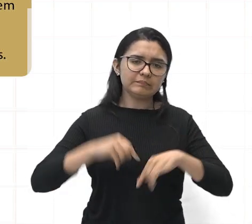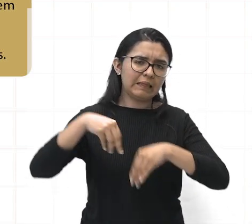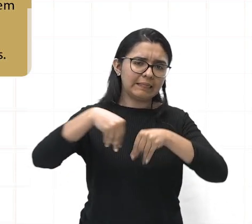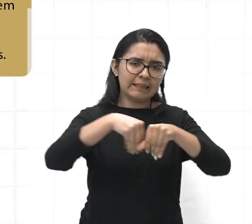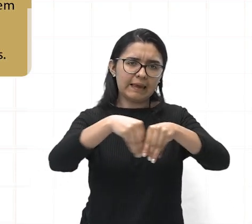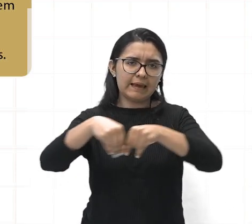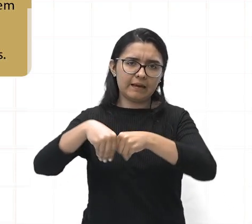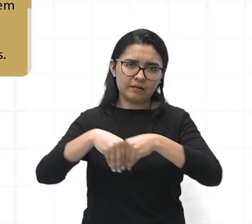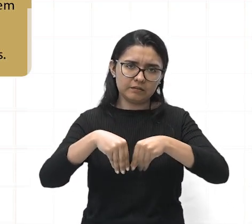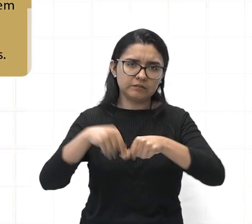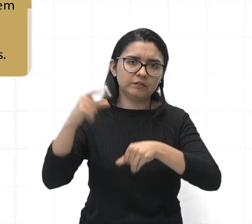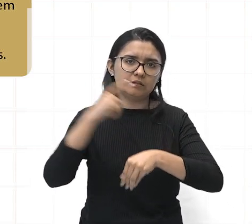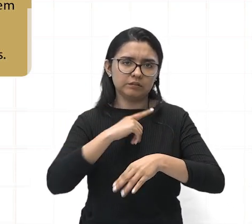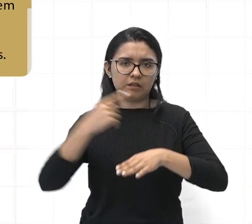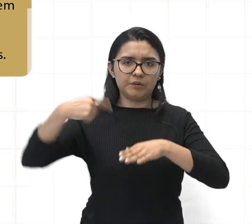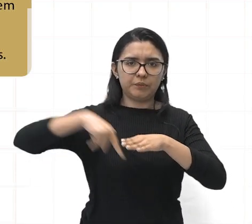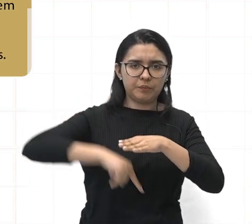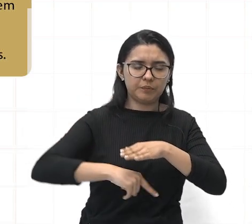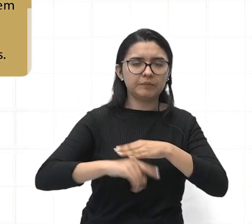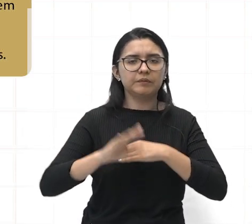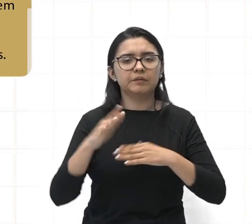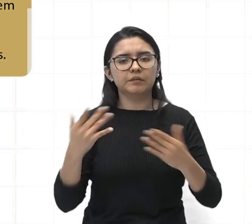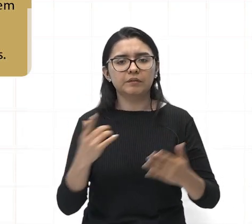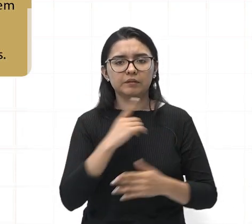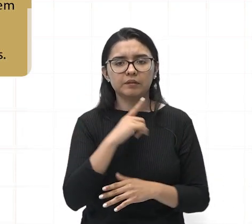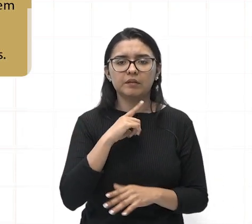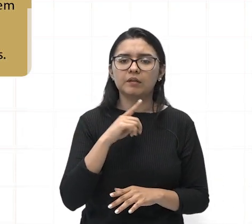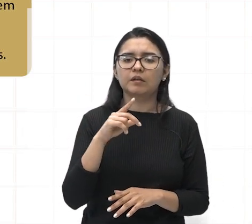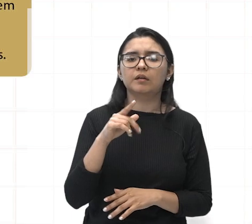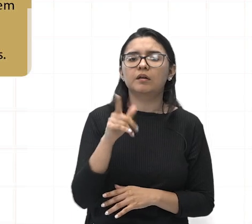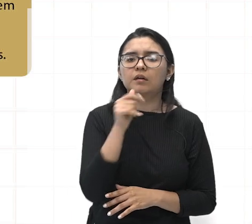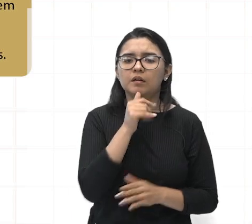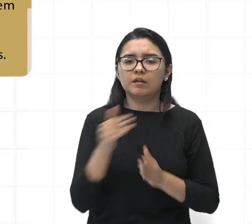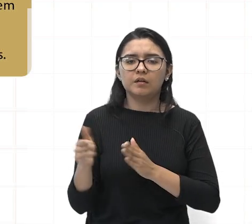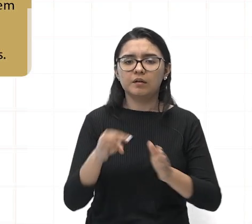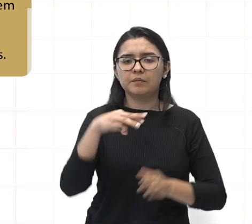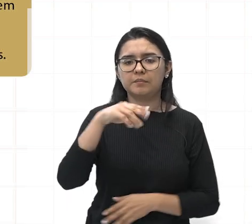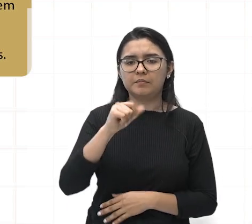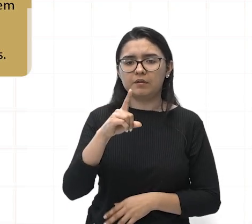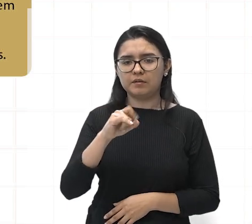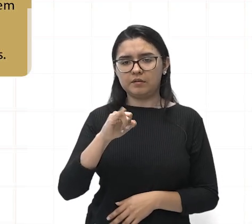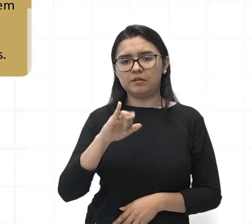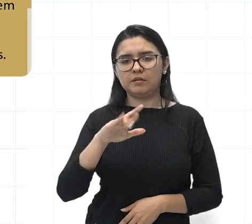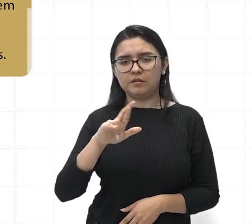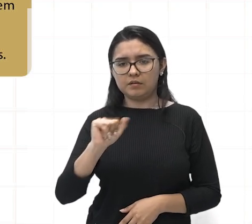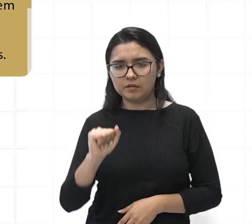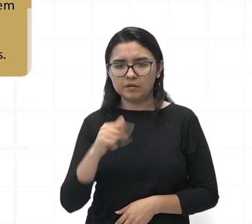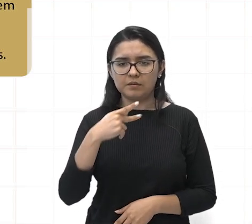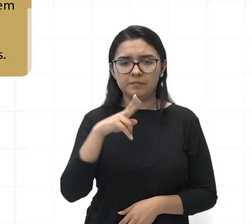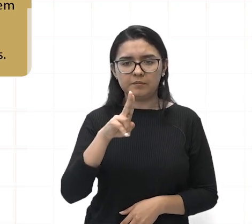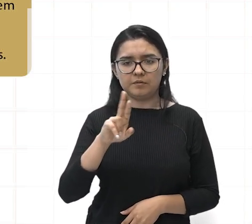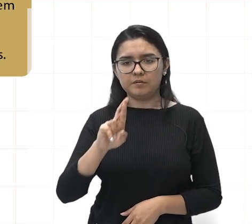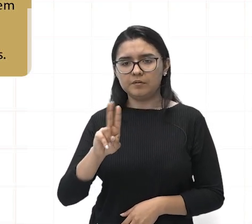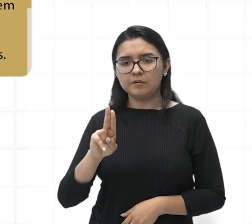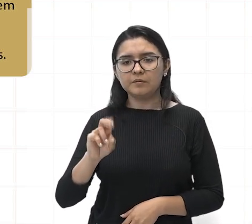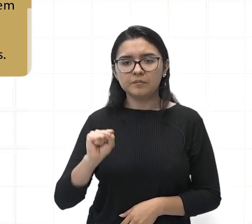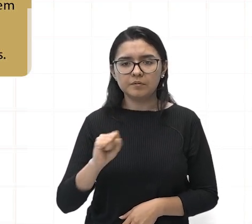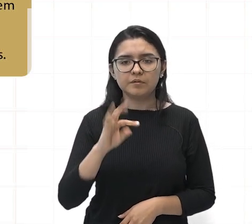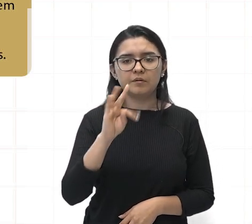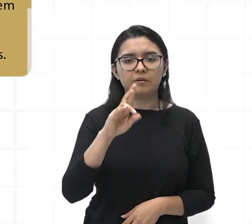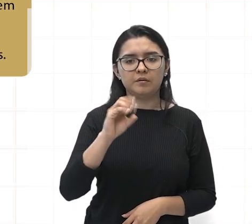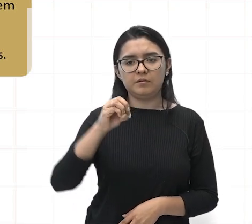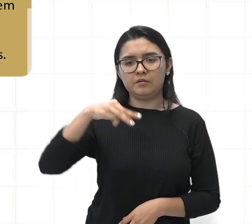eles carregam. Então, como exemplo, nós temos o Rio Madeira, o Rio Purus e o Rio Trombetas como exemplos de rios